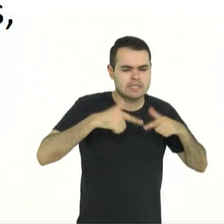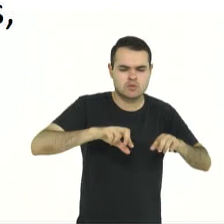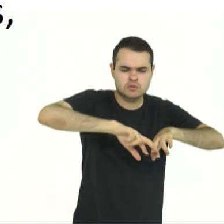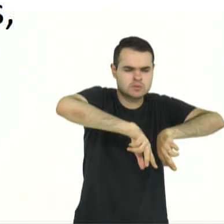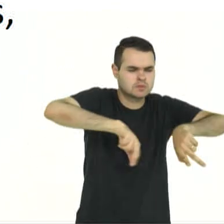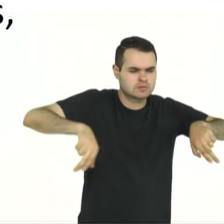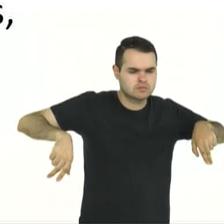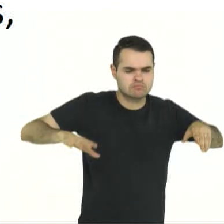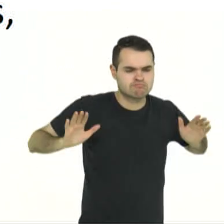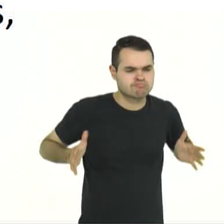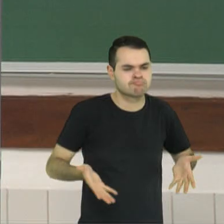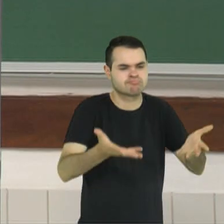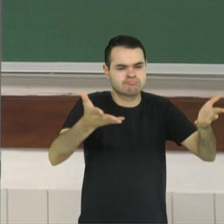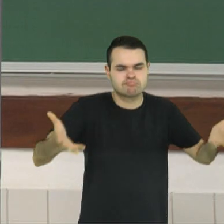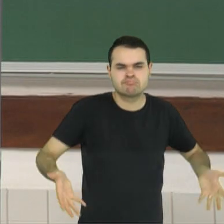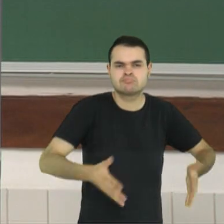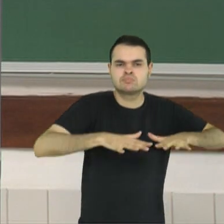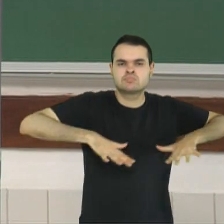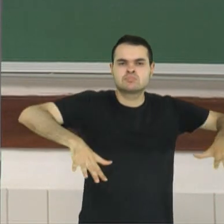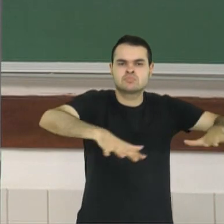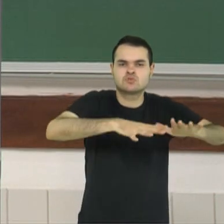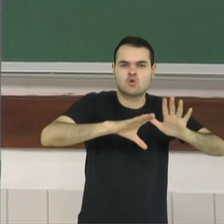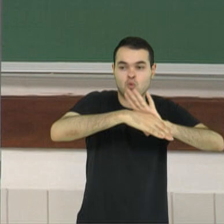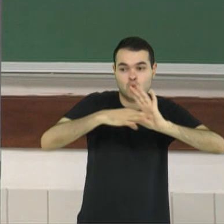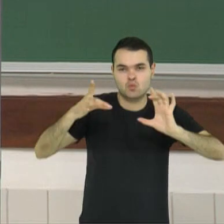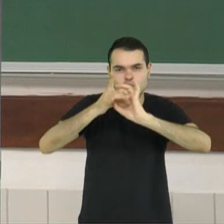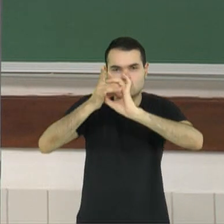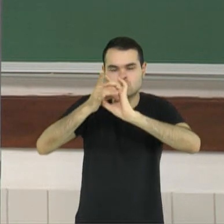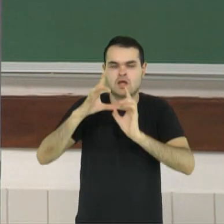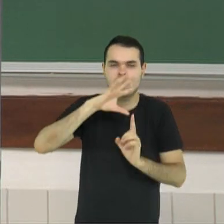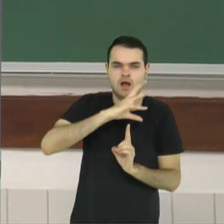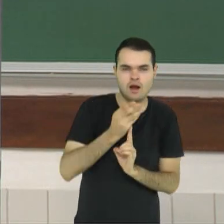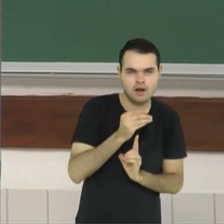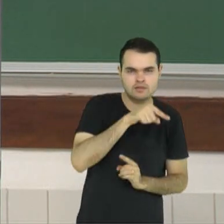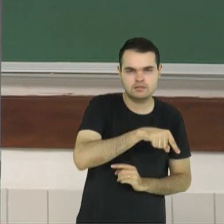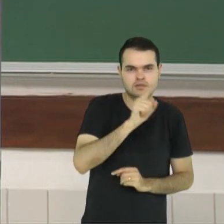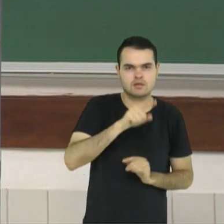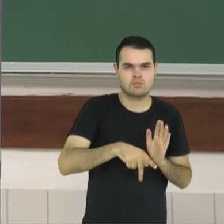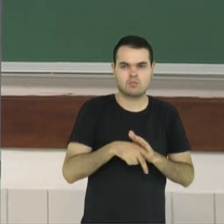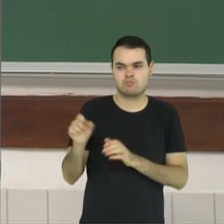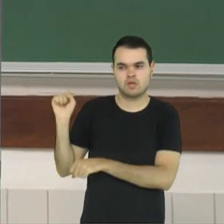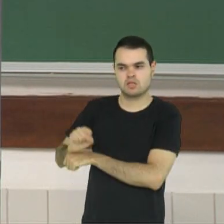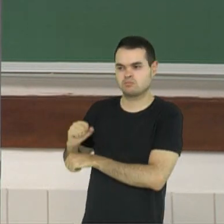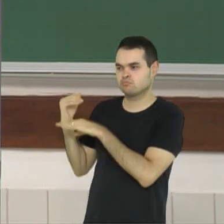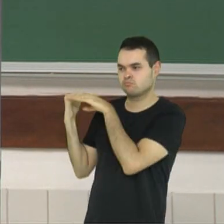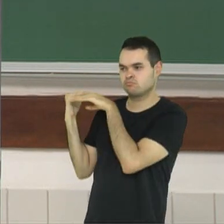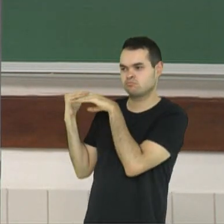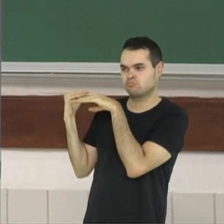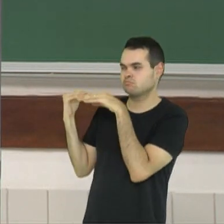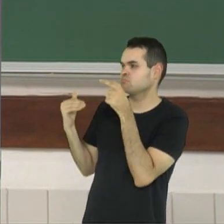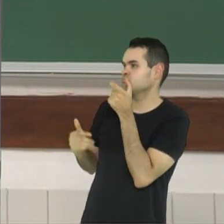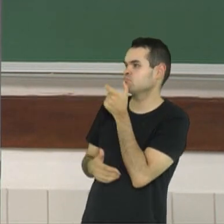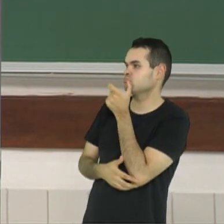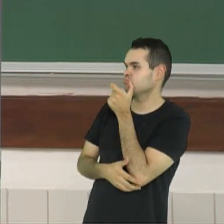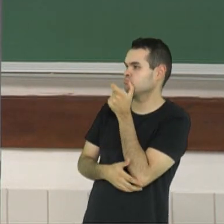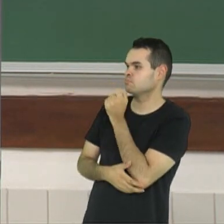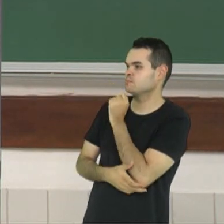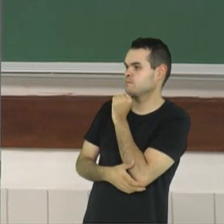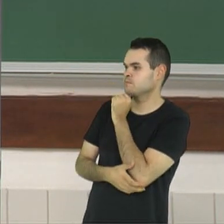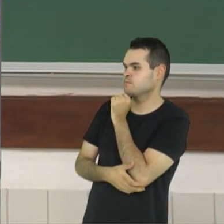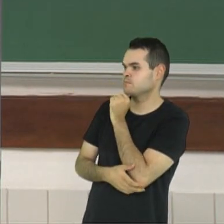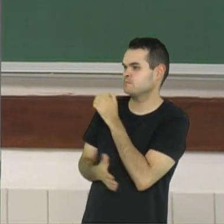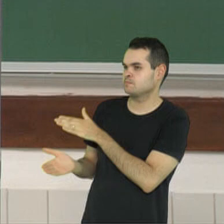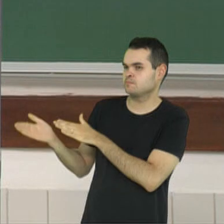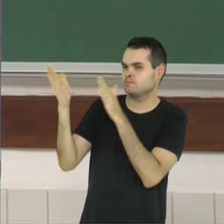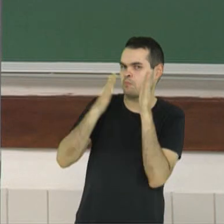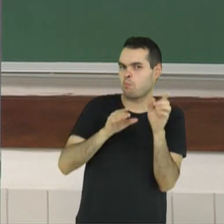em conjunto em prol de um conceito. Ou seja, que nem eu falei, a arte, ela estava paradinha, só sendo admirada, mas ela viu a necessidade de ir para a vanguarda,